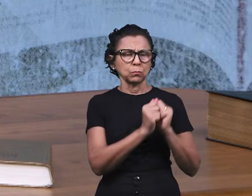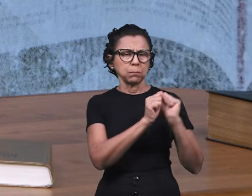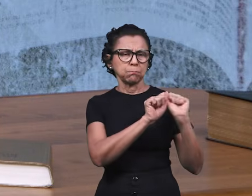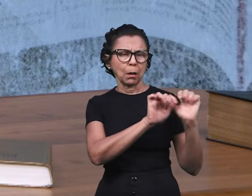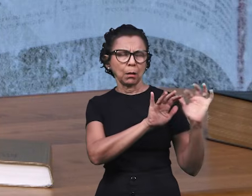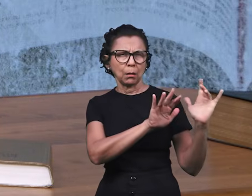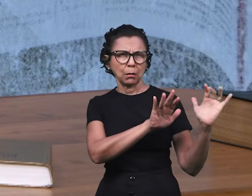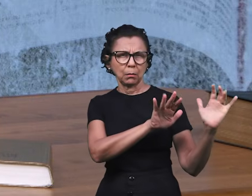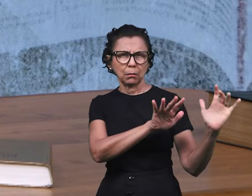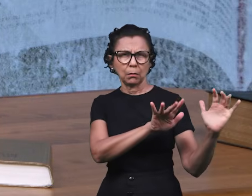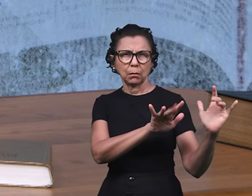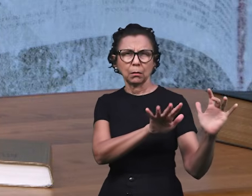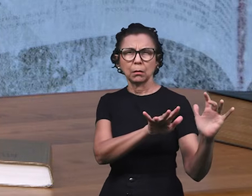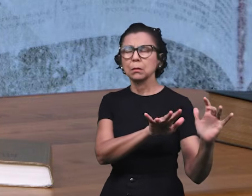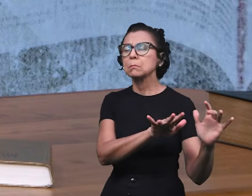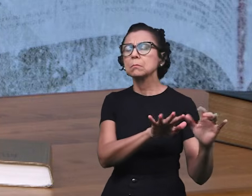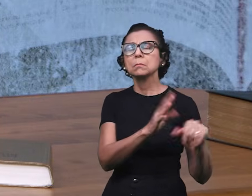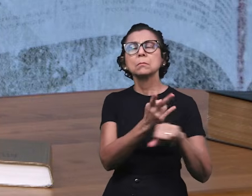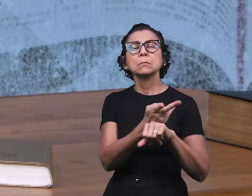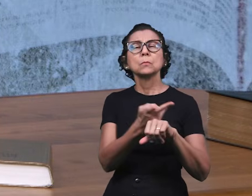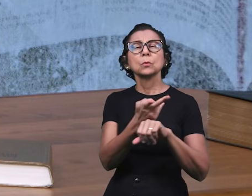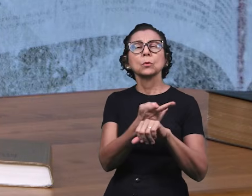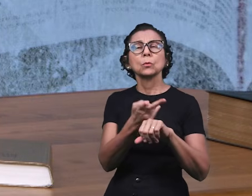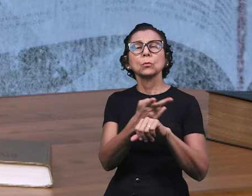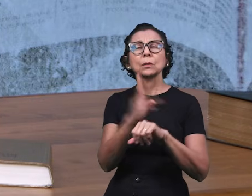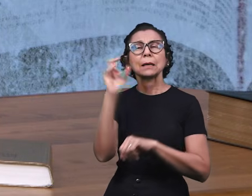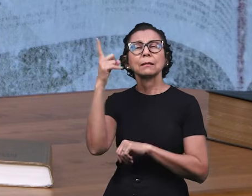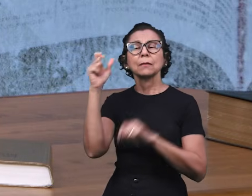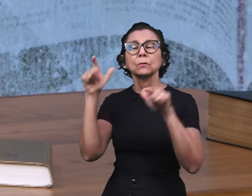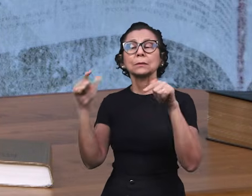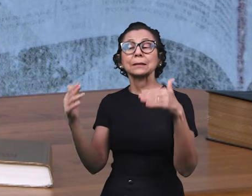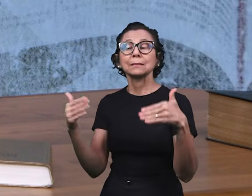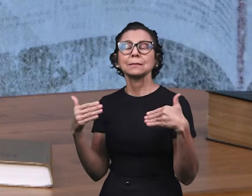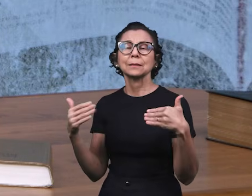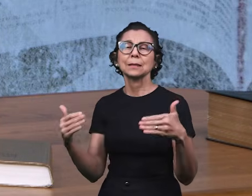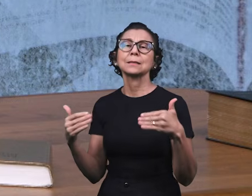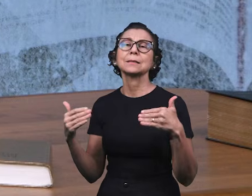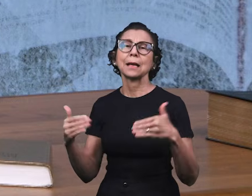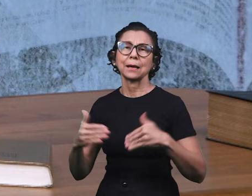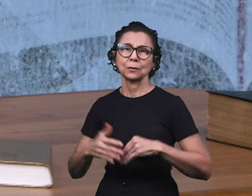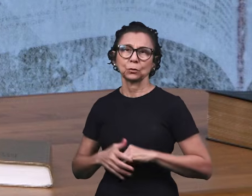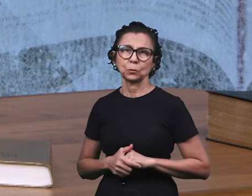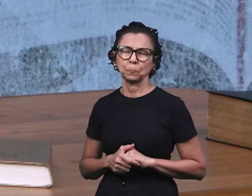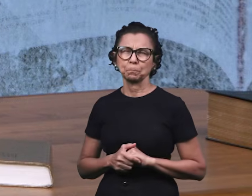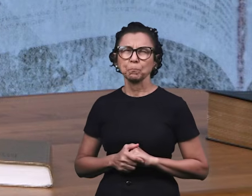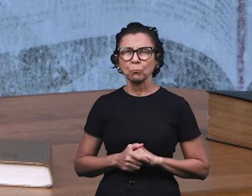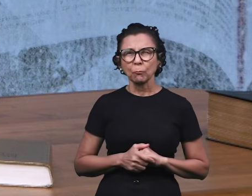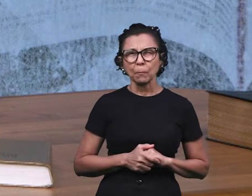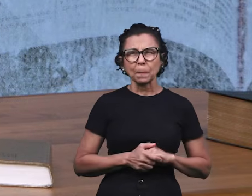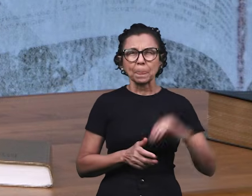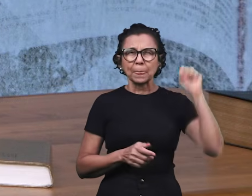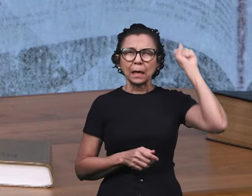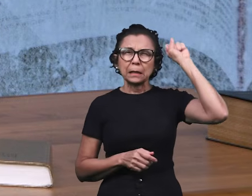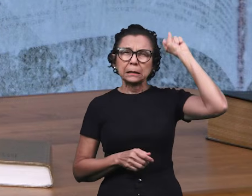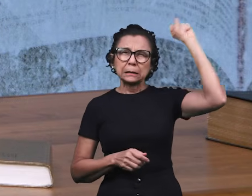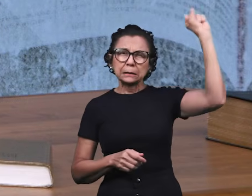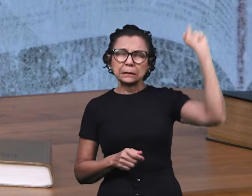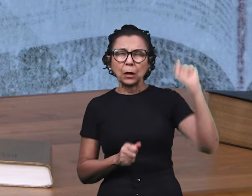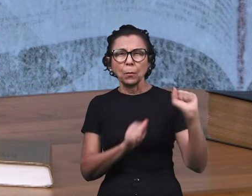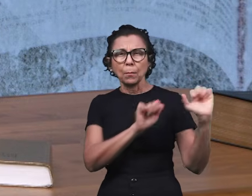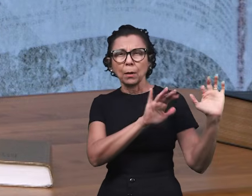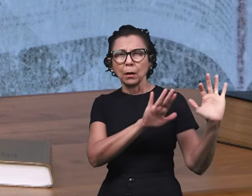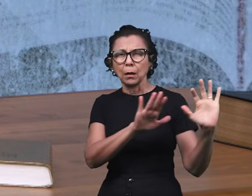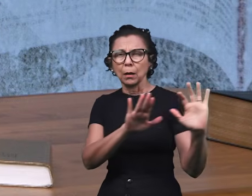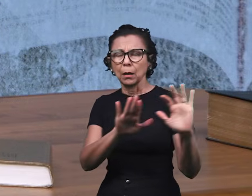a buscar a Davi no deserto de Zife. E acampou-se Saul no outeiro de Áquila,